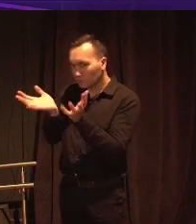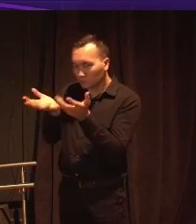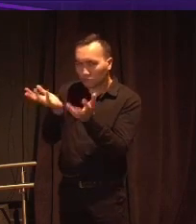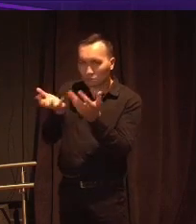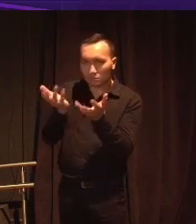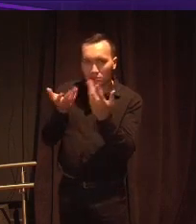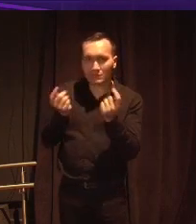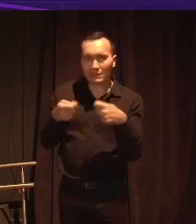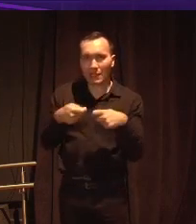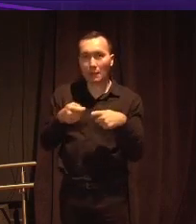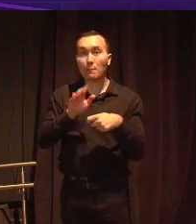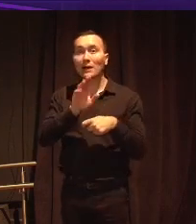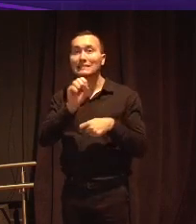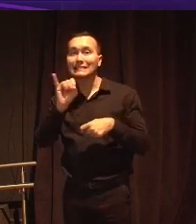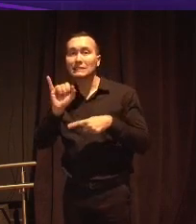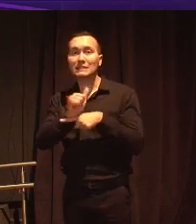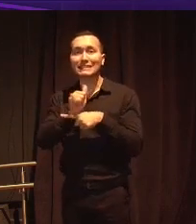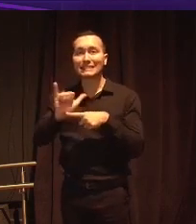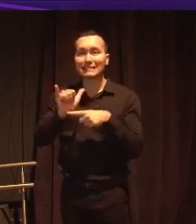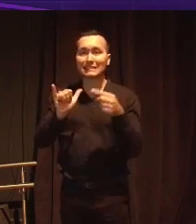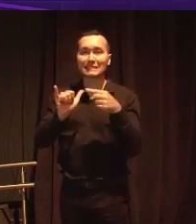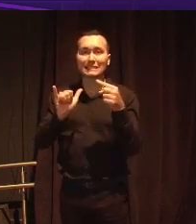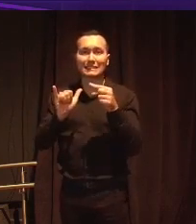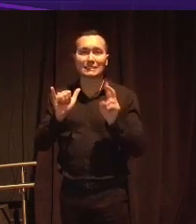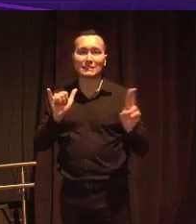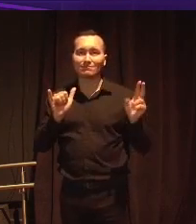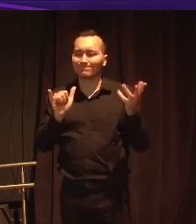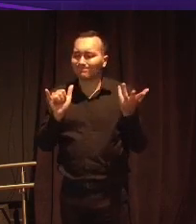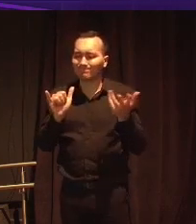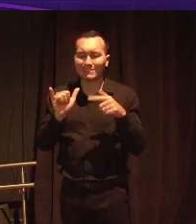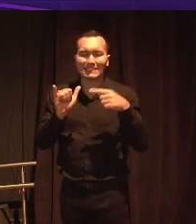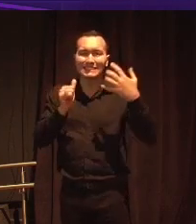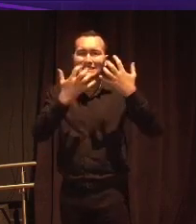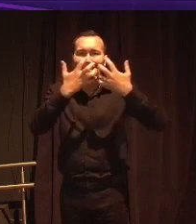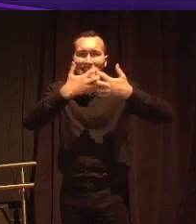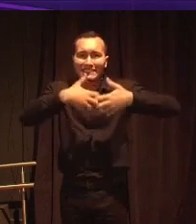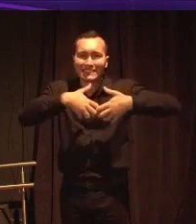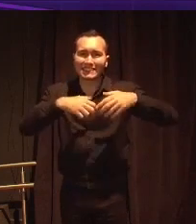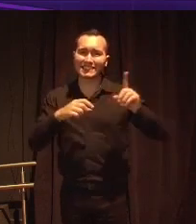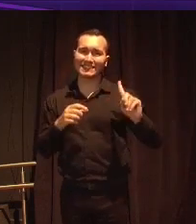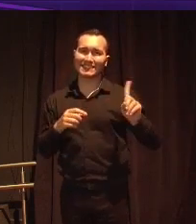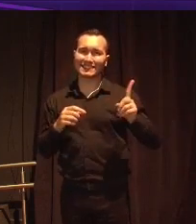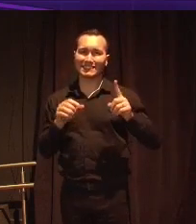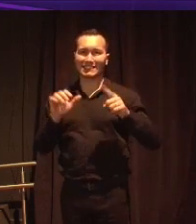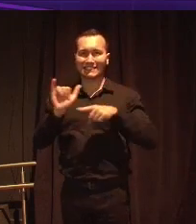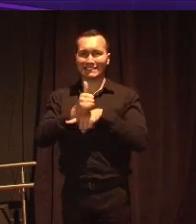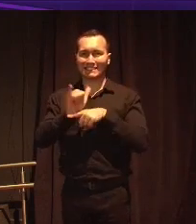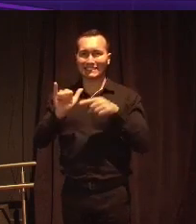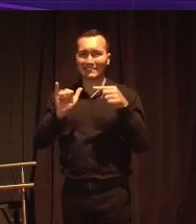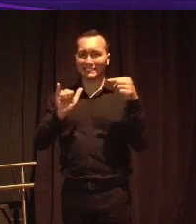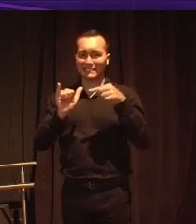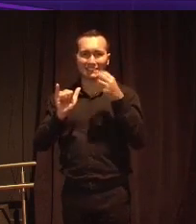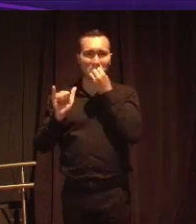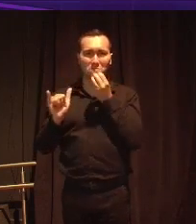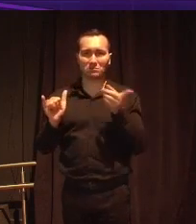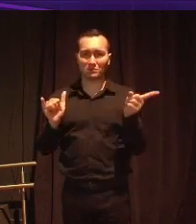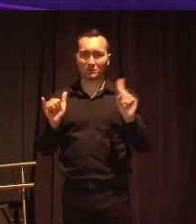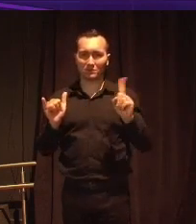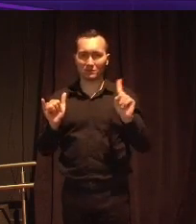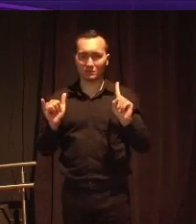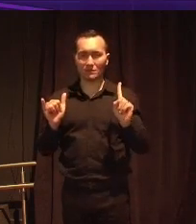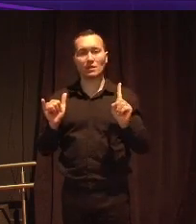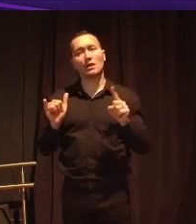certo para que a gente mude o curso, né, natural daquilo que não está dando certo. Então, o papel do líder só não pode